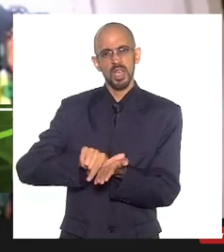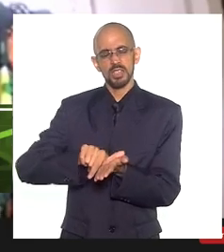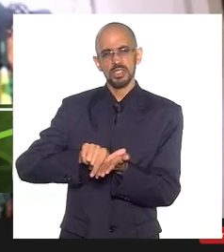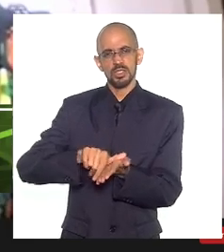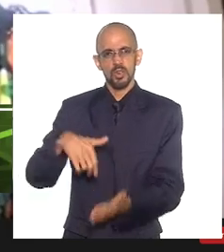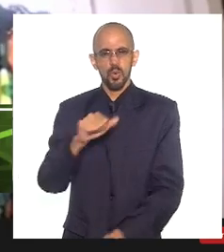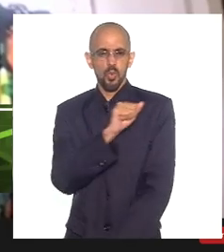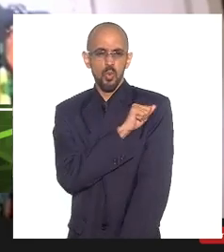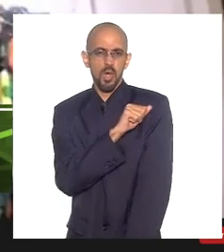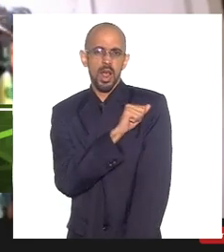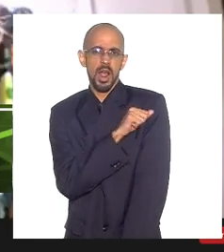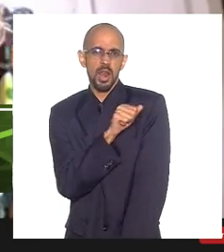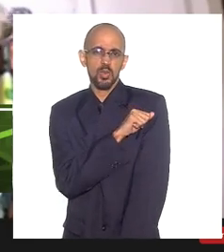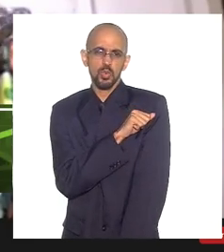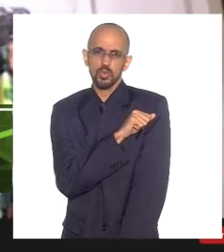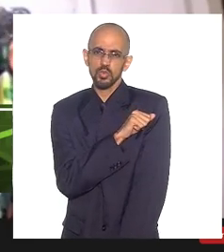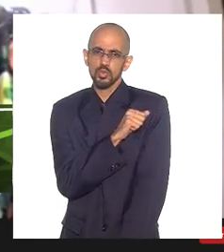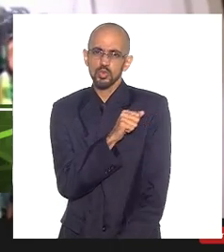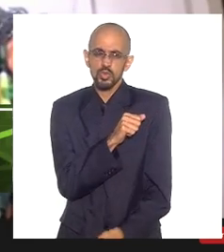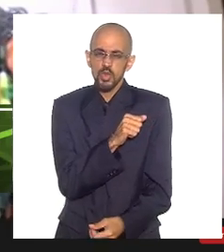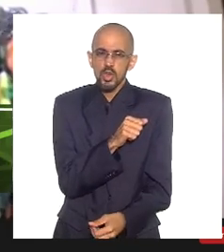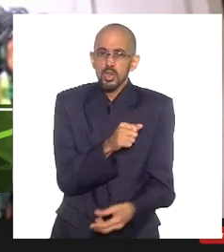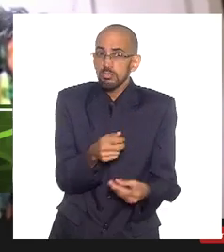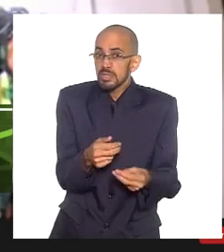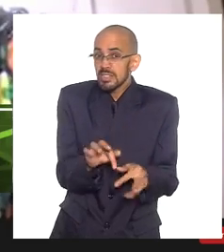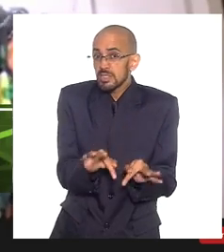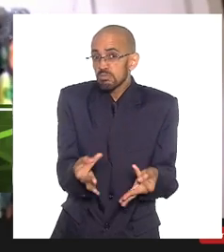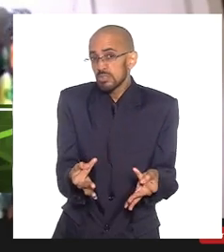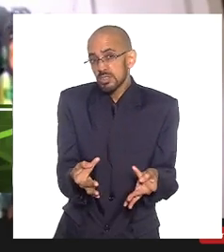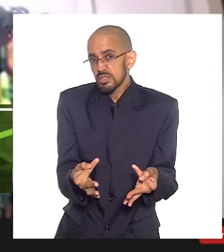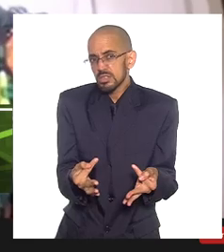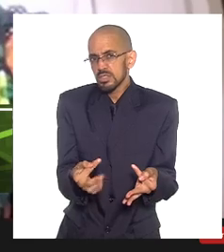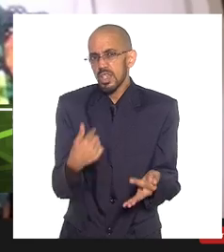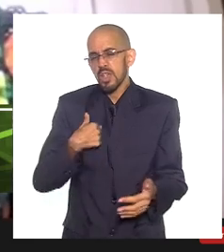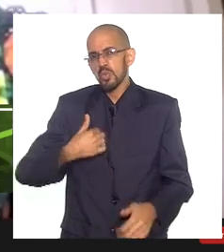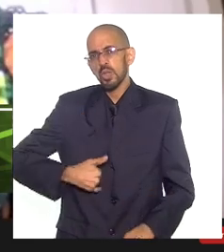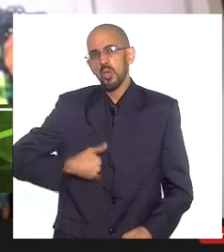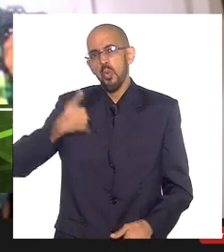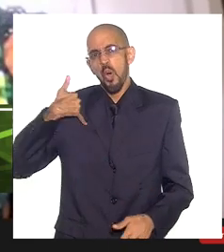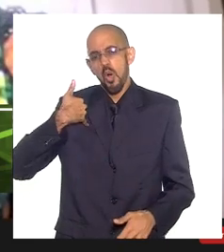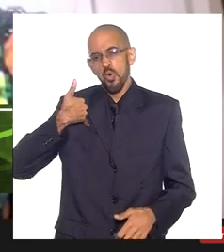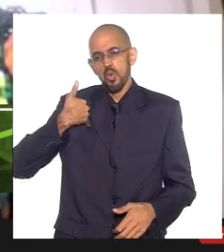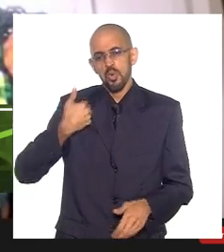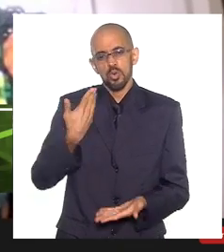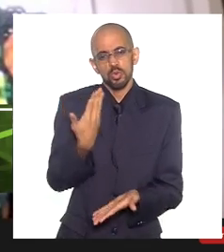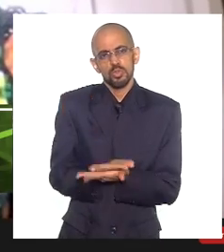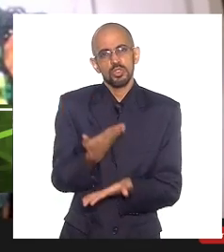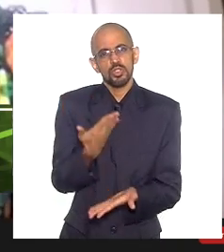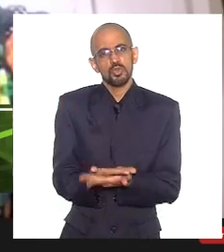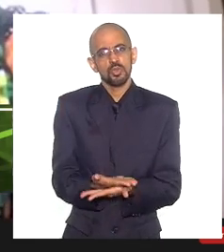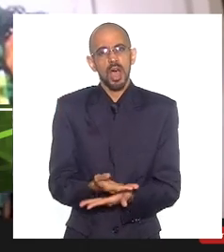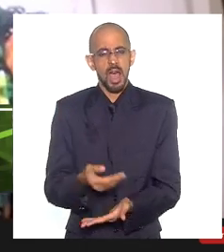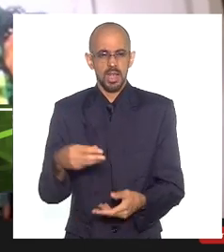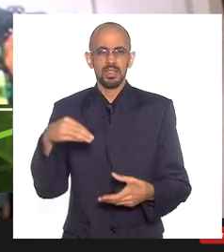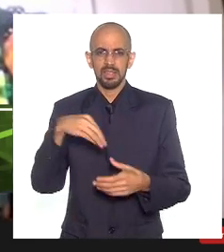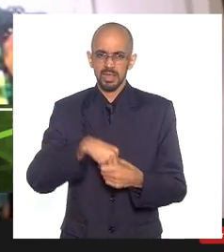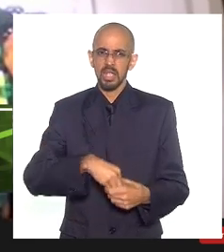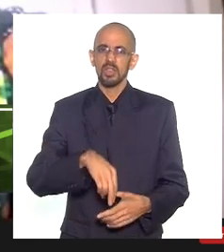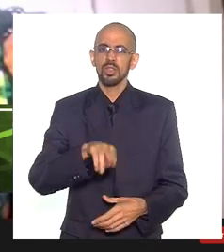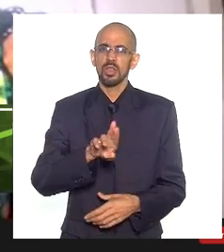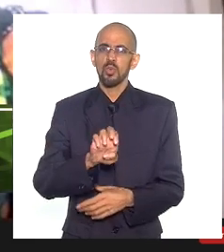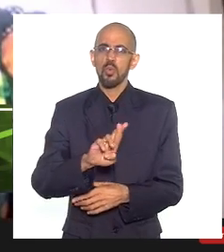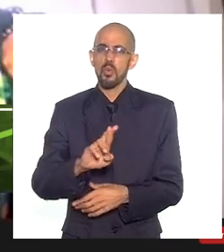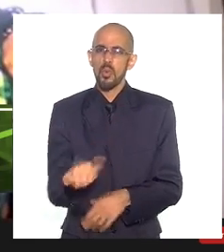tão reais e tão comuns. Eu tenho muito orgulho de ser dessa universidade, de ter me formado